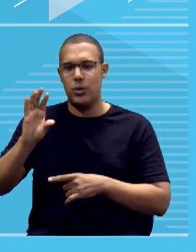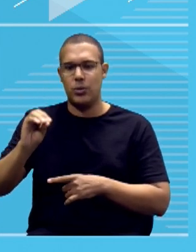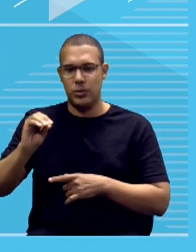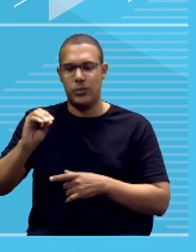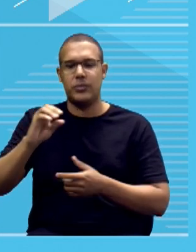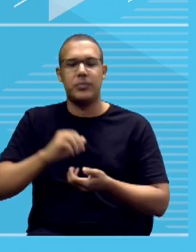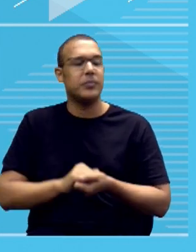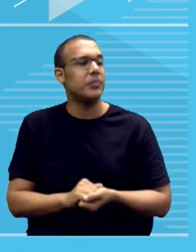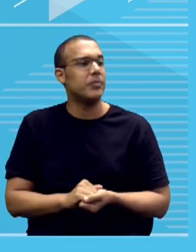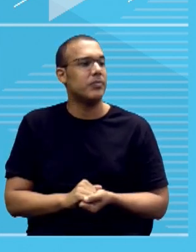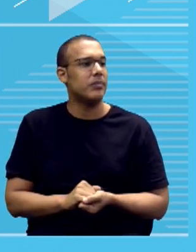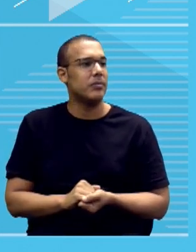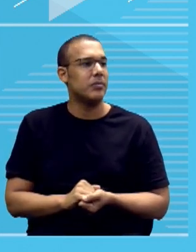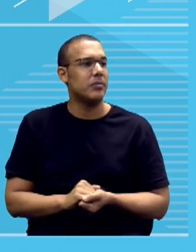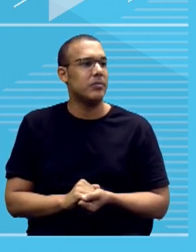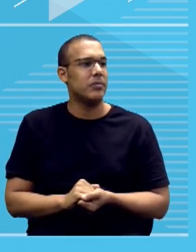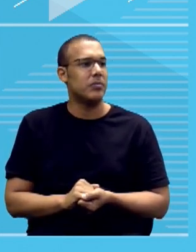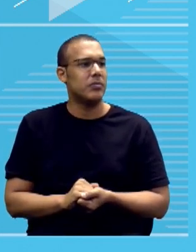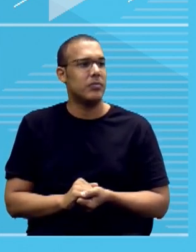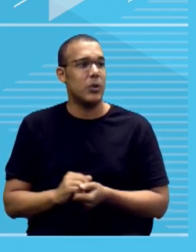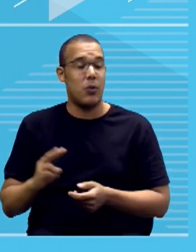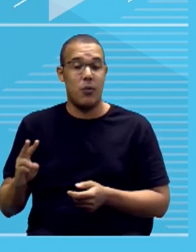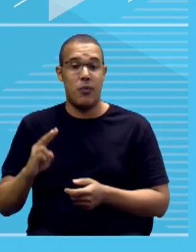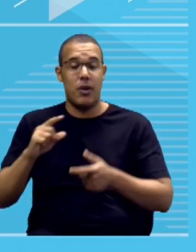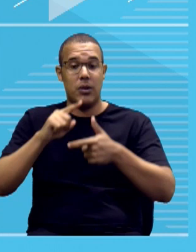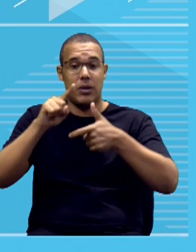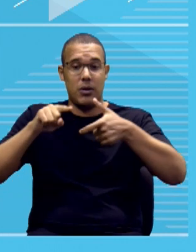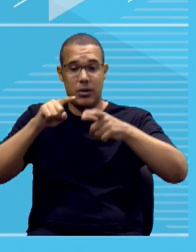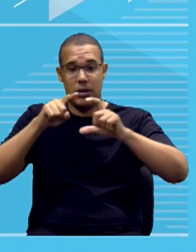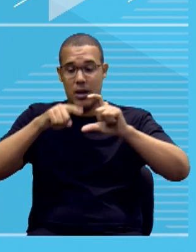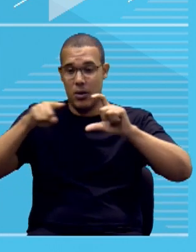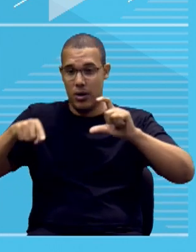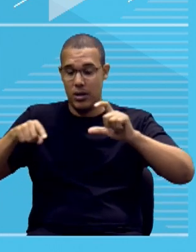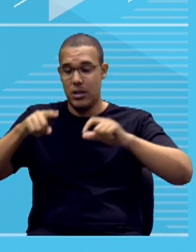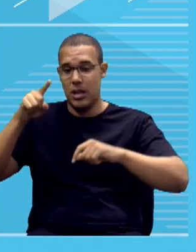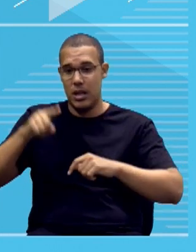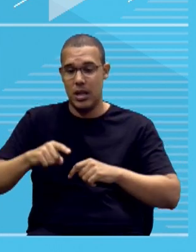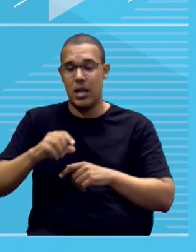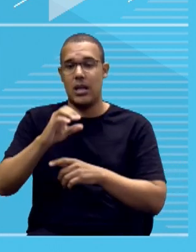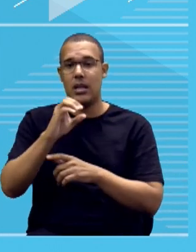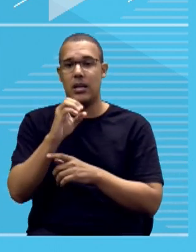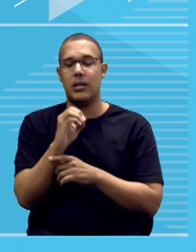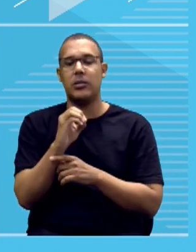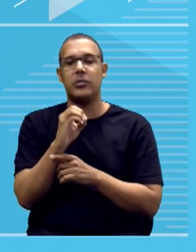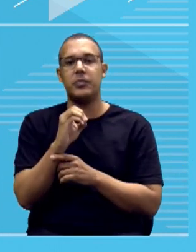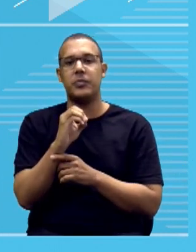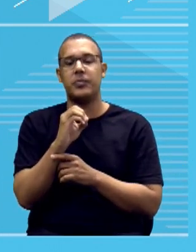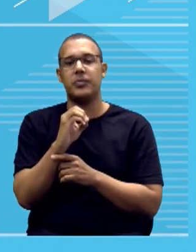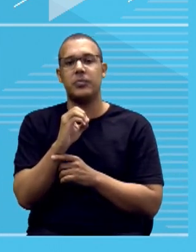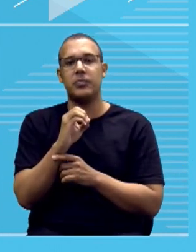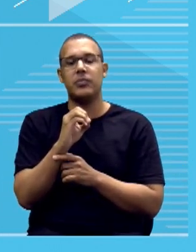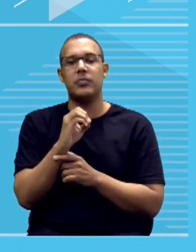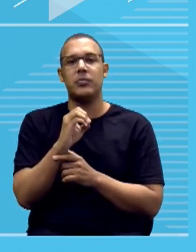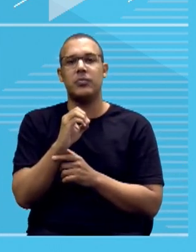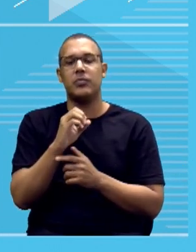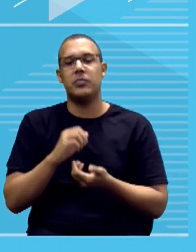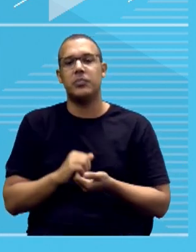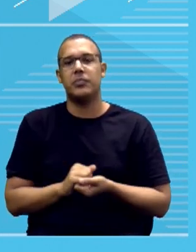da corrente aqui, ó, vale quanto? Vale zero. Ó. O valor da corrente nesse ponto